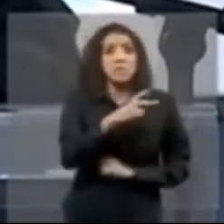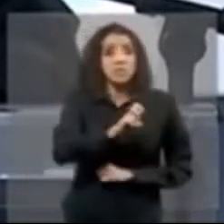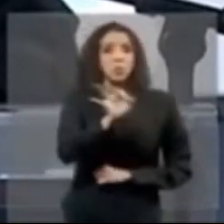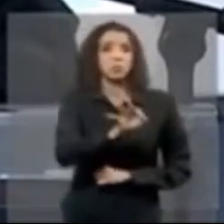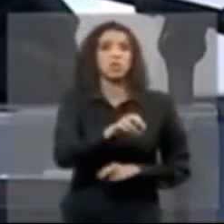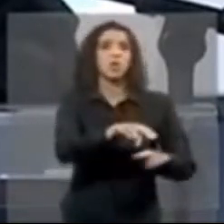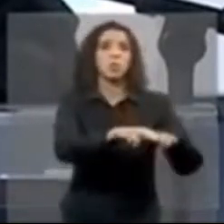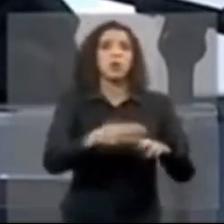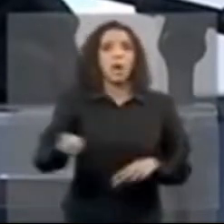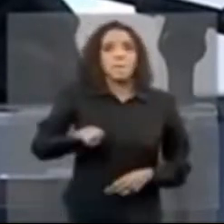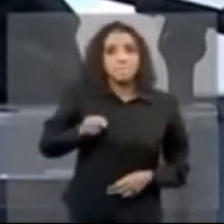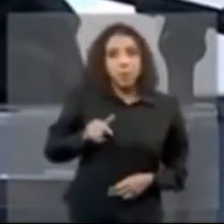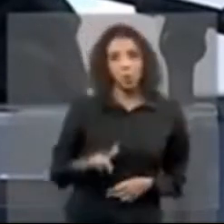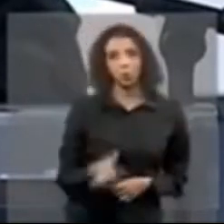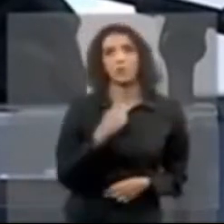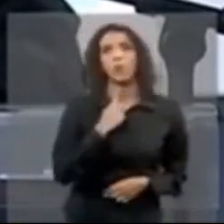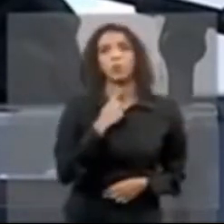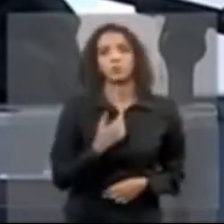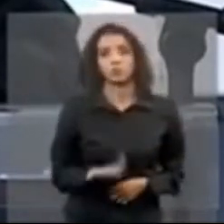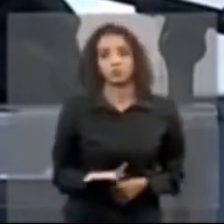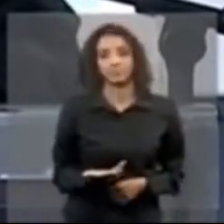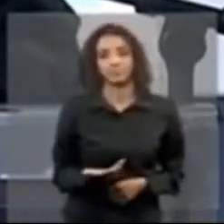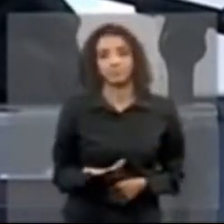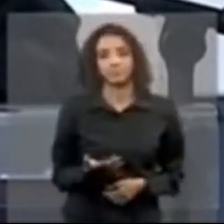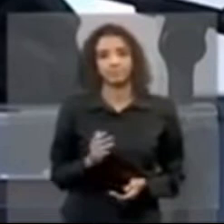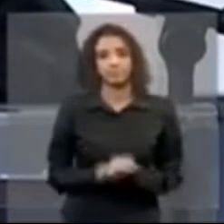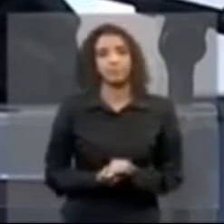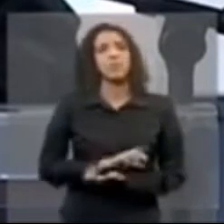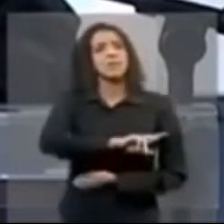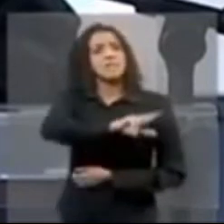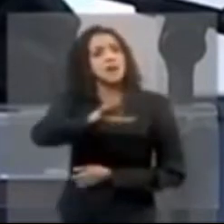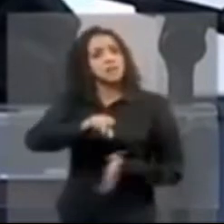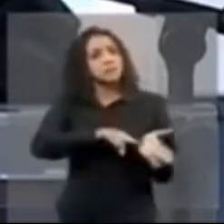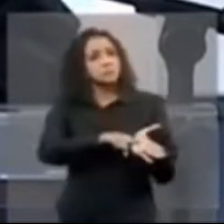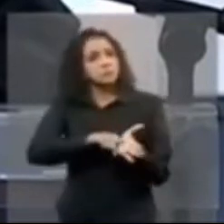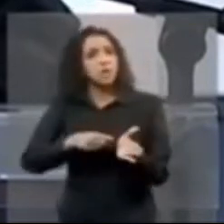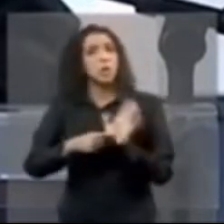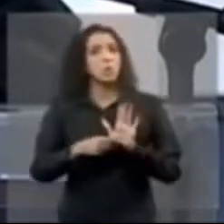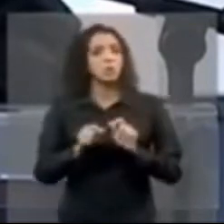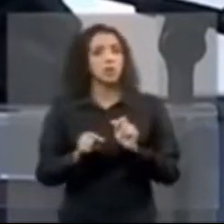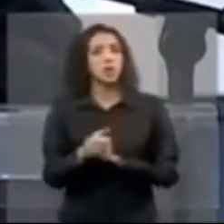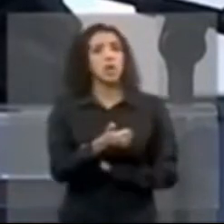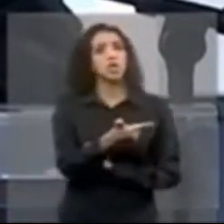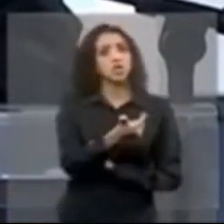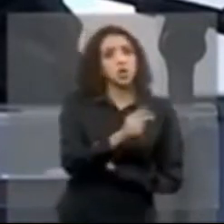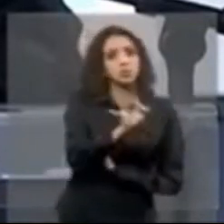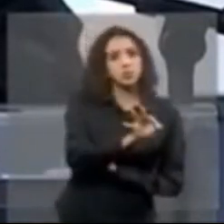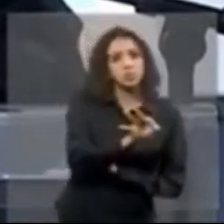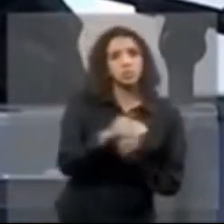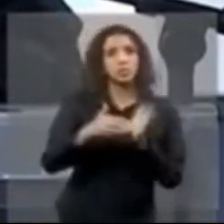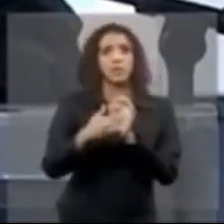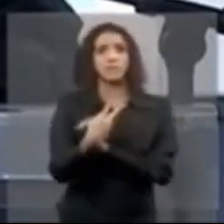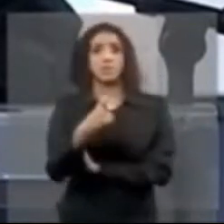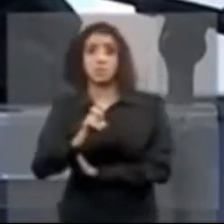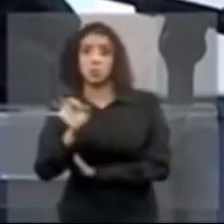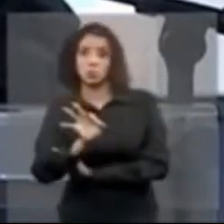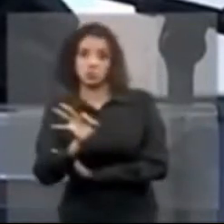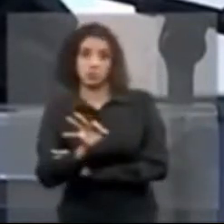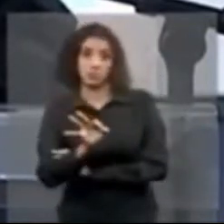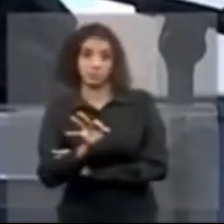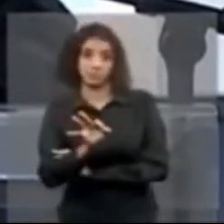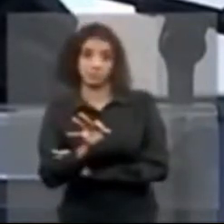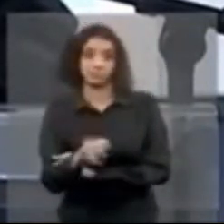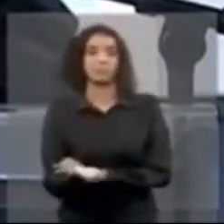por abortos provocados. Numerosas pesquisas apontam valores entre 12% e 25%.